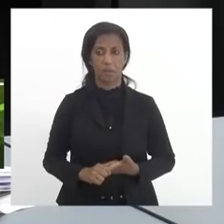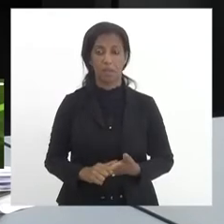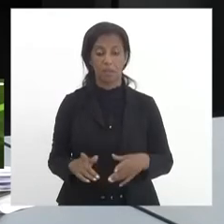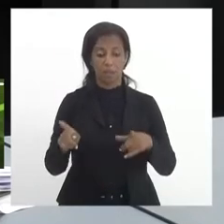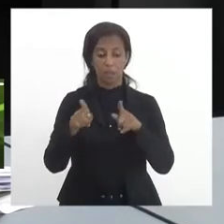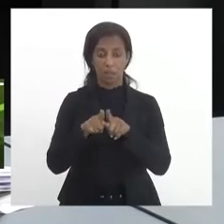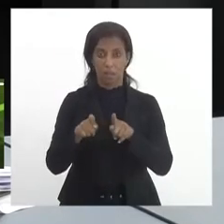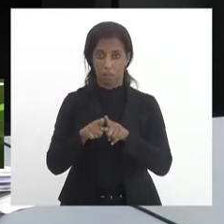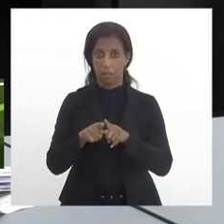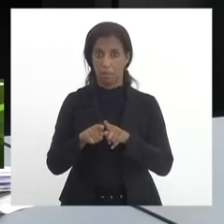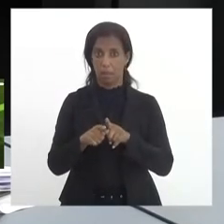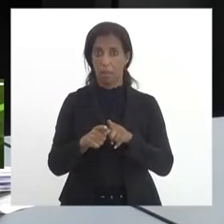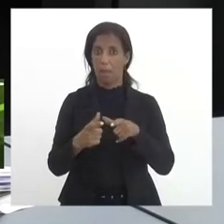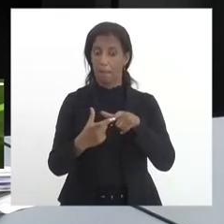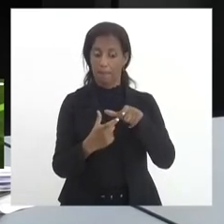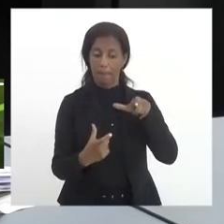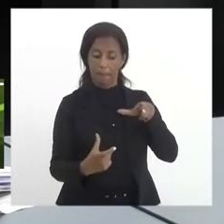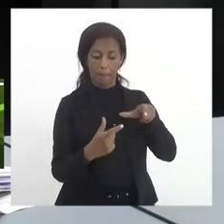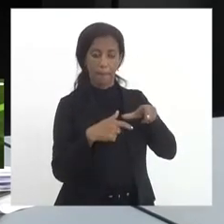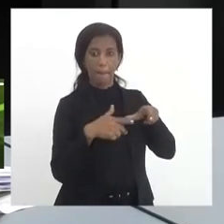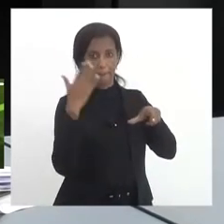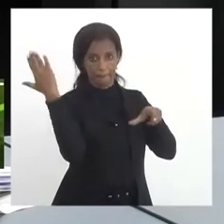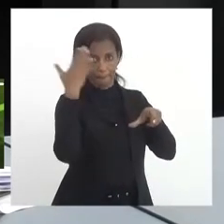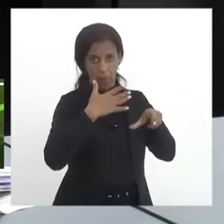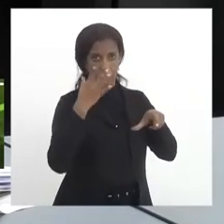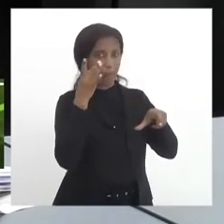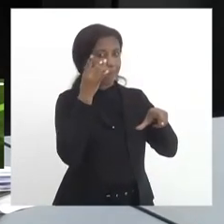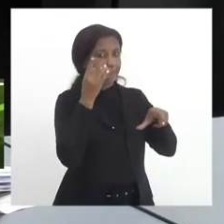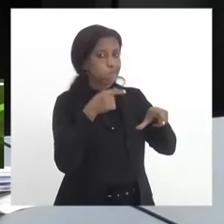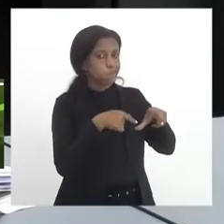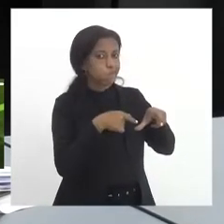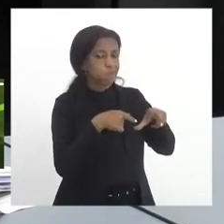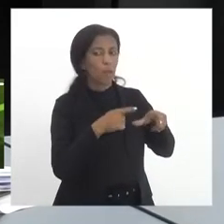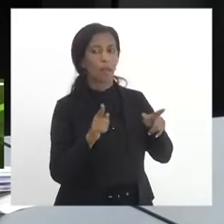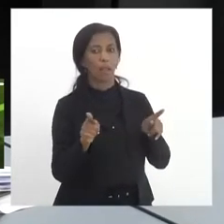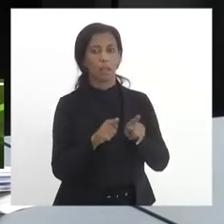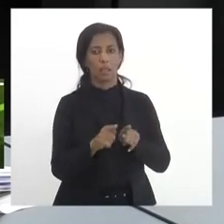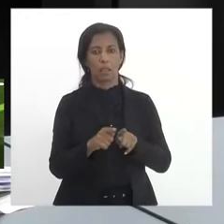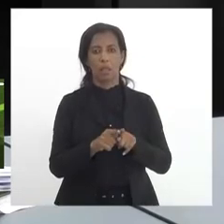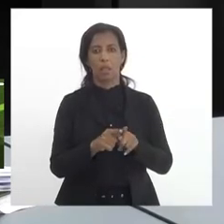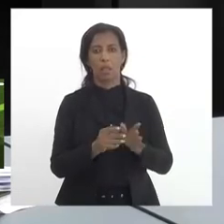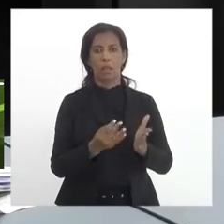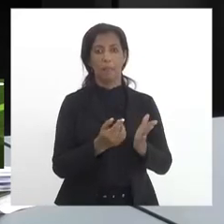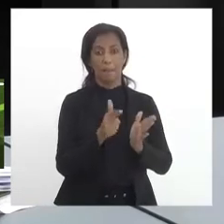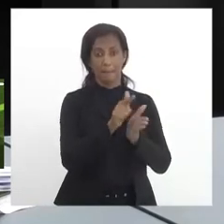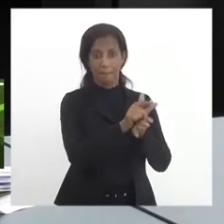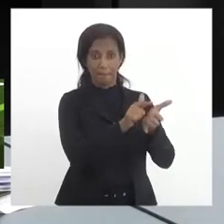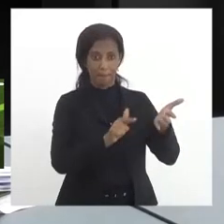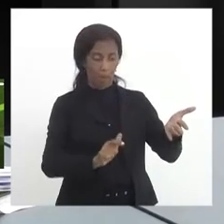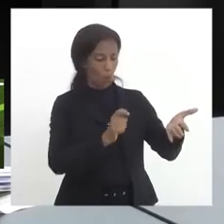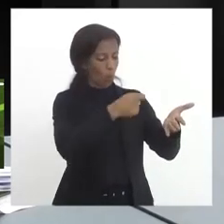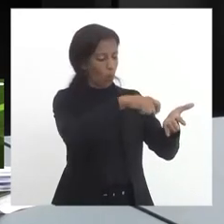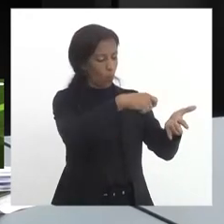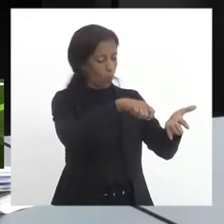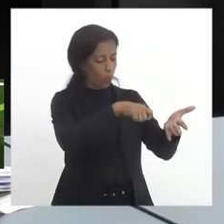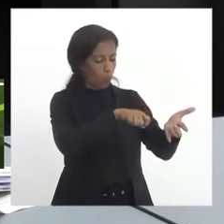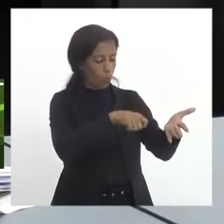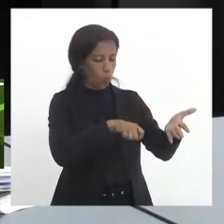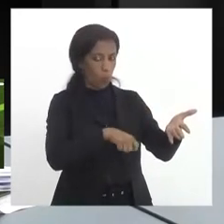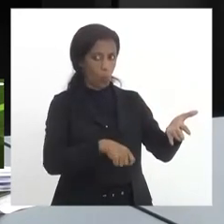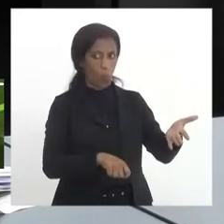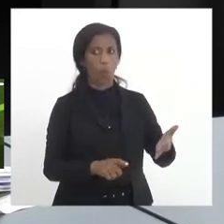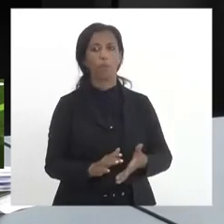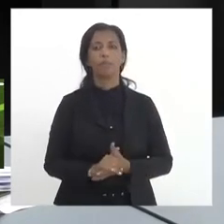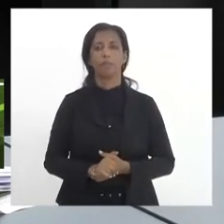mediante a apresentação do comprovação, preenchendo o formulário... A França